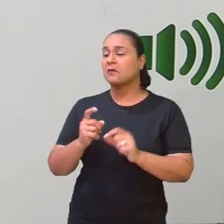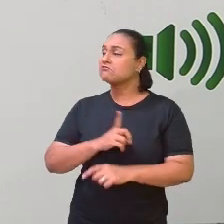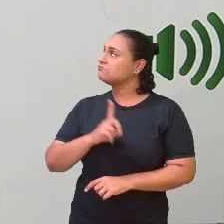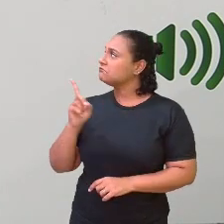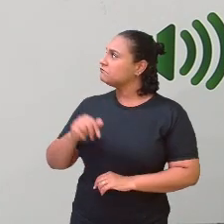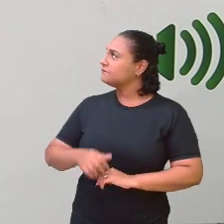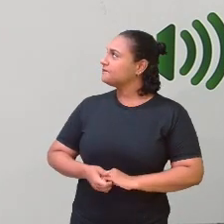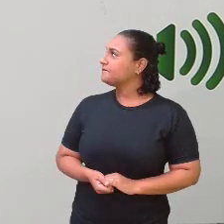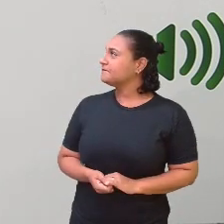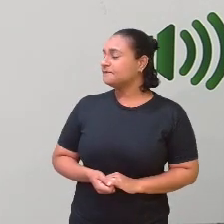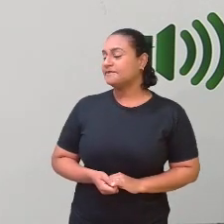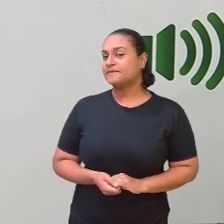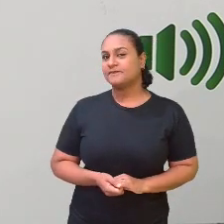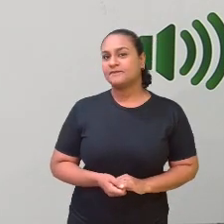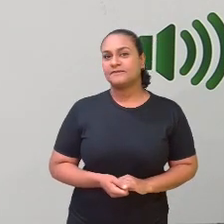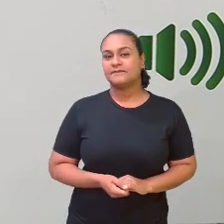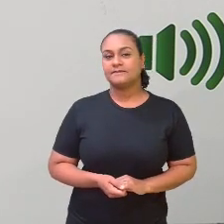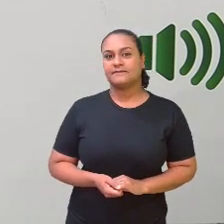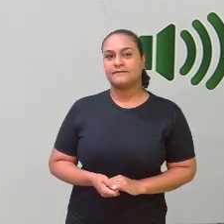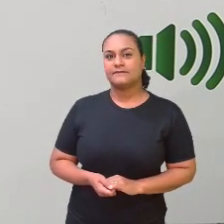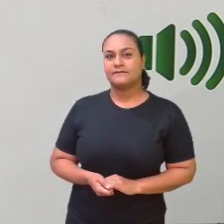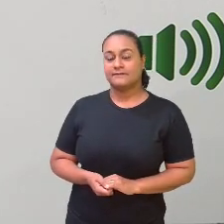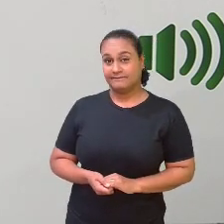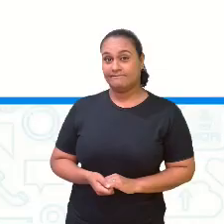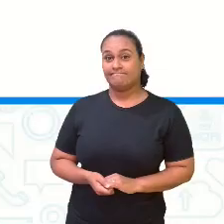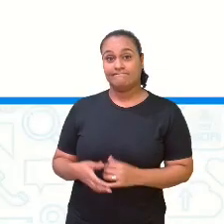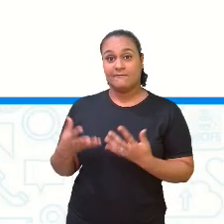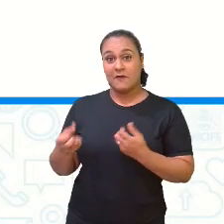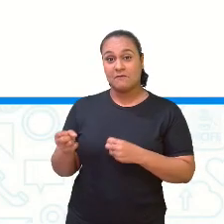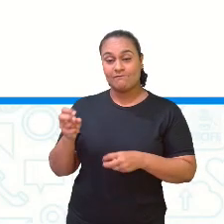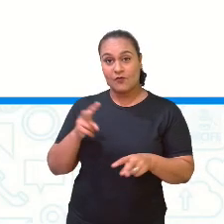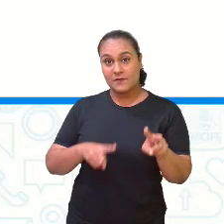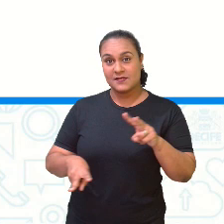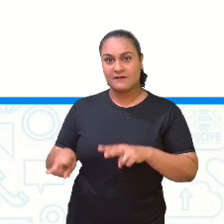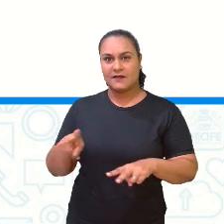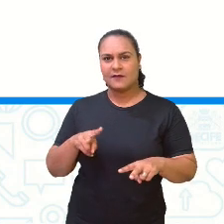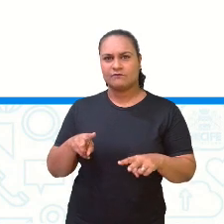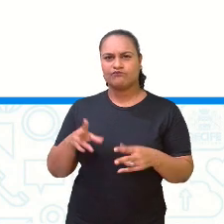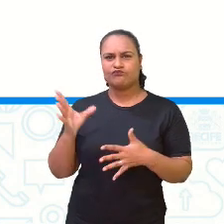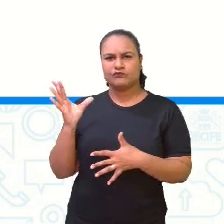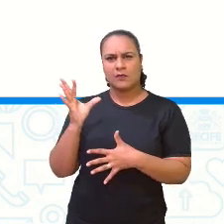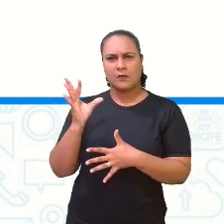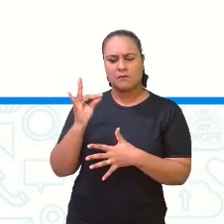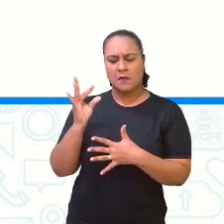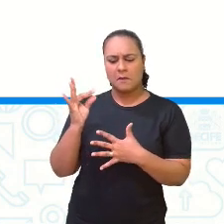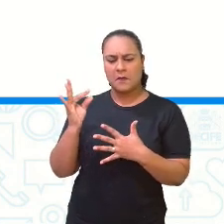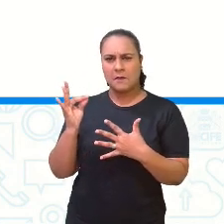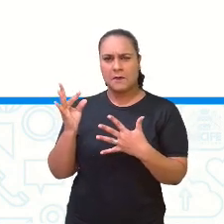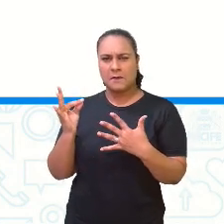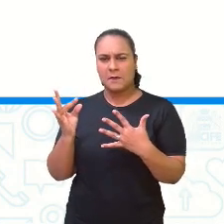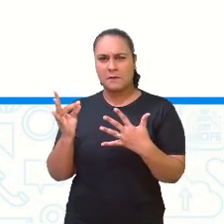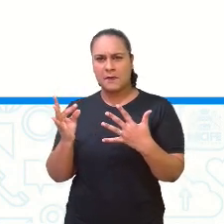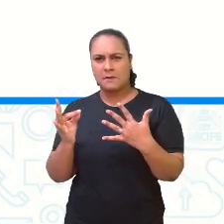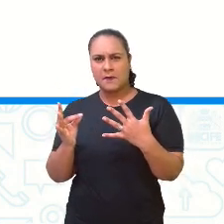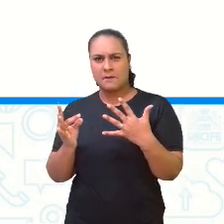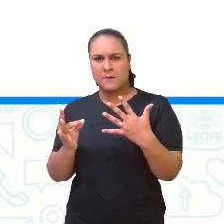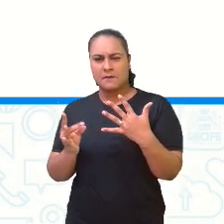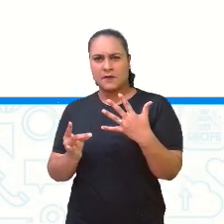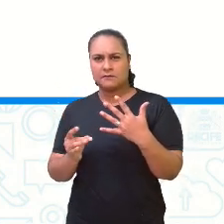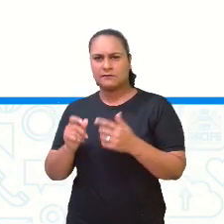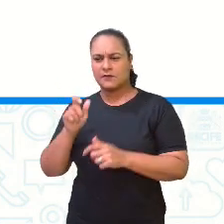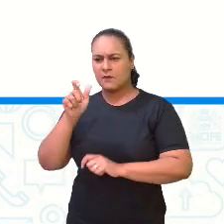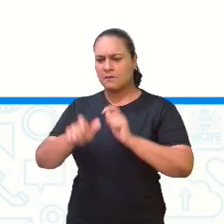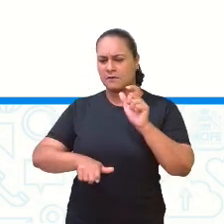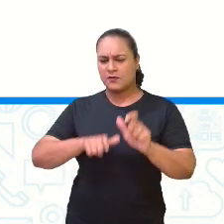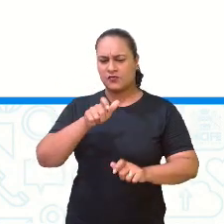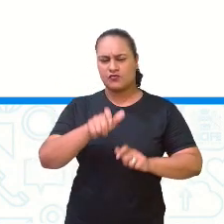nessa imagem? E aí, vamos observar. Cada detalhe. Olha, tem pessoas de